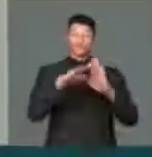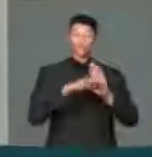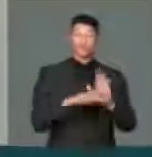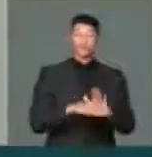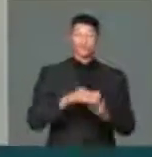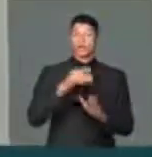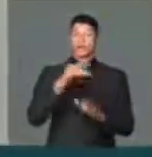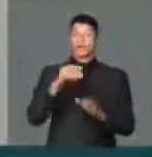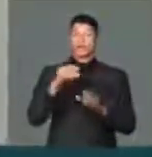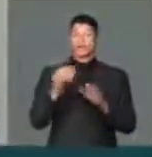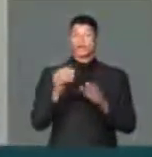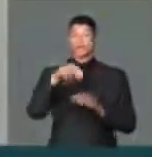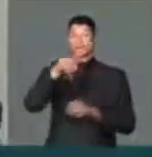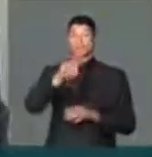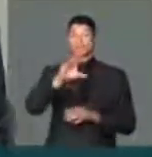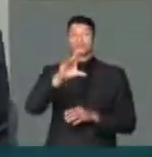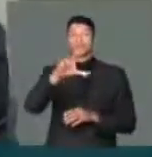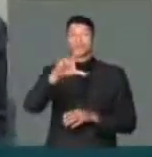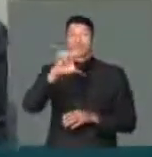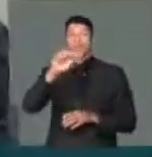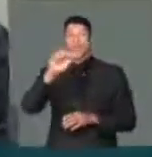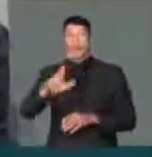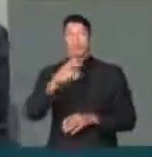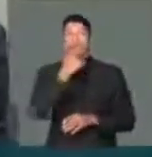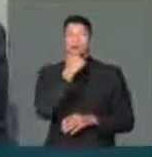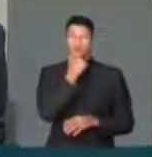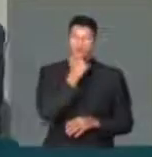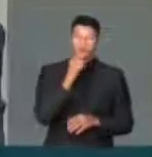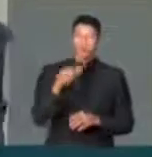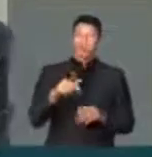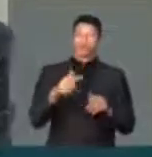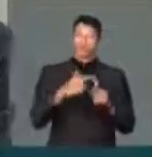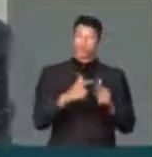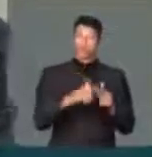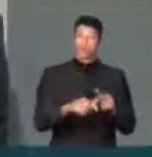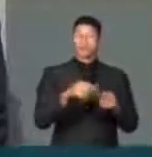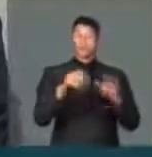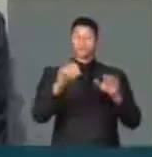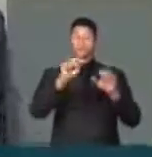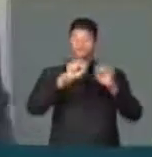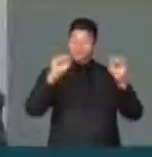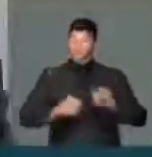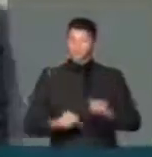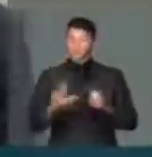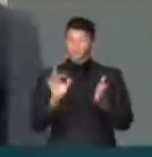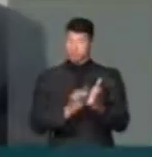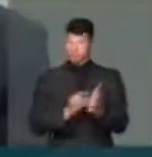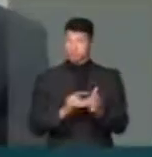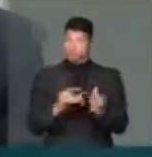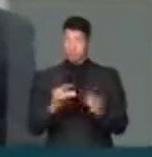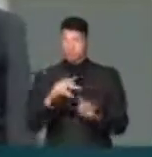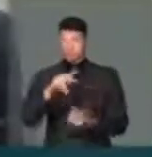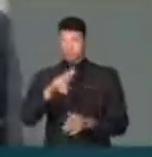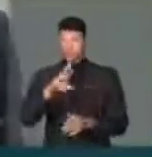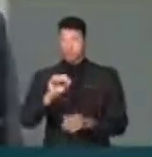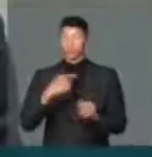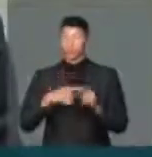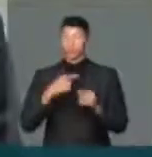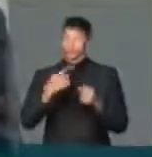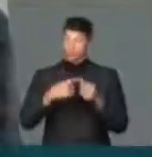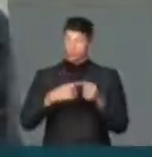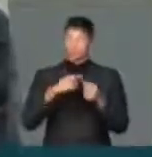nuclear inglês. E eu volto ao problema dos sistemas puros, porque o problema do voto distrital